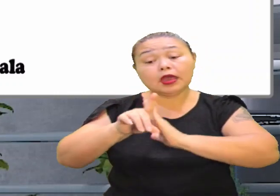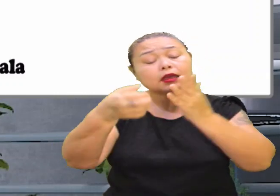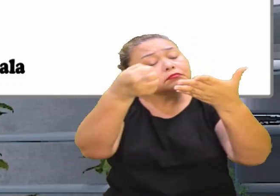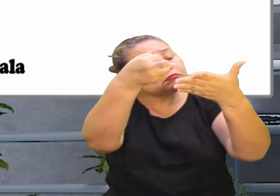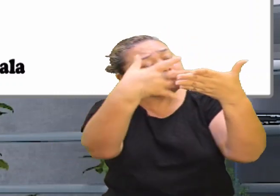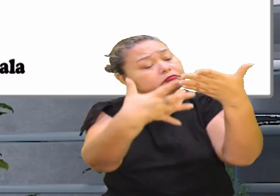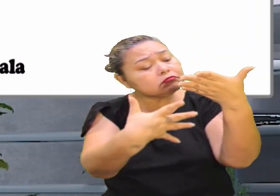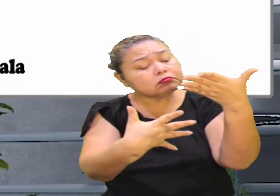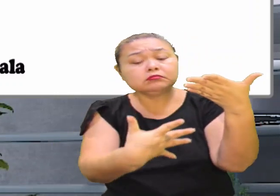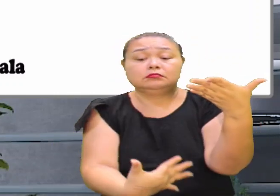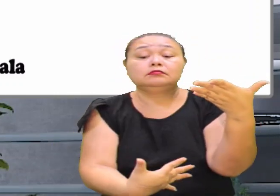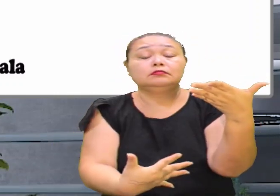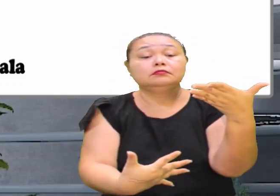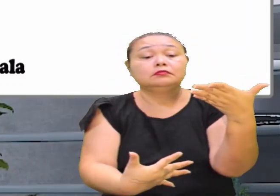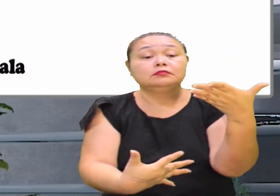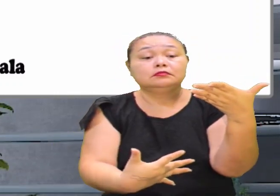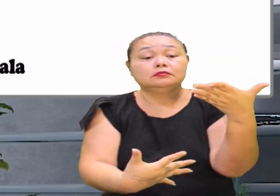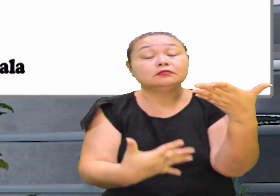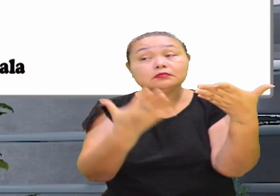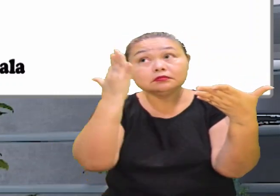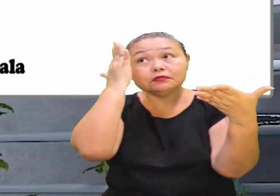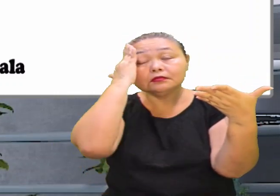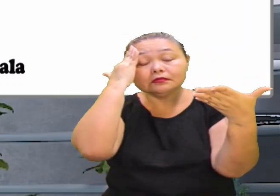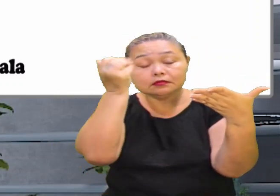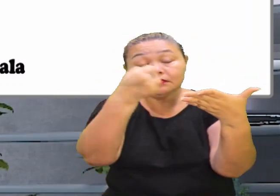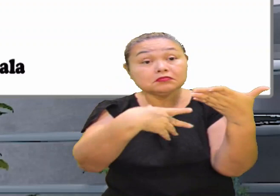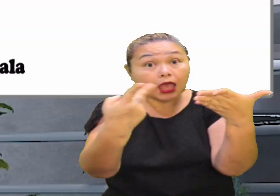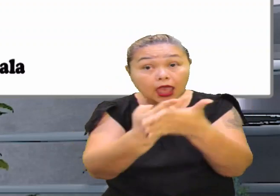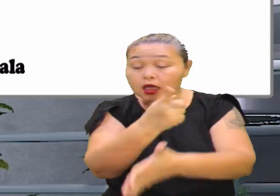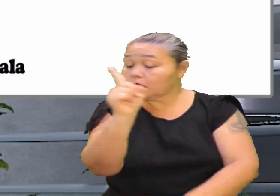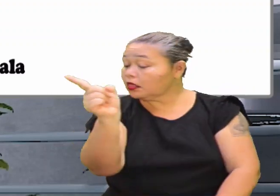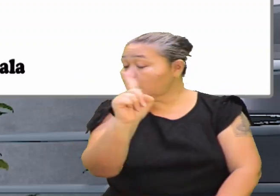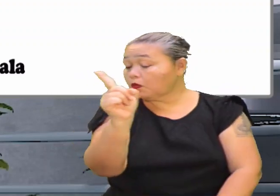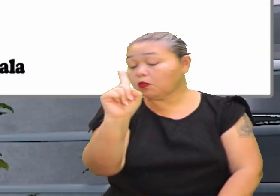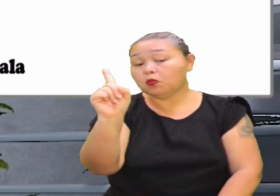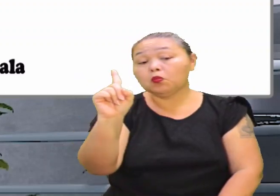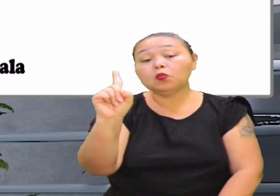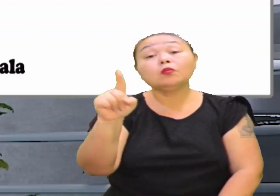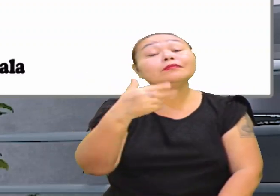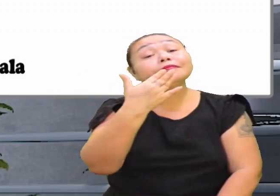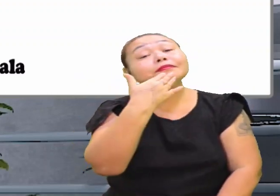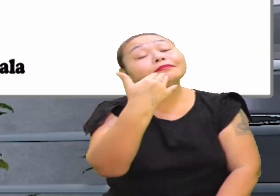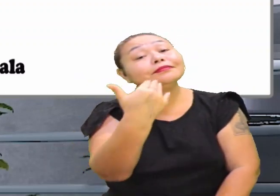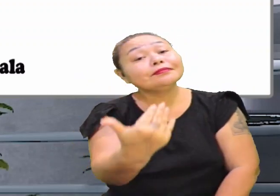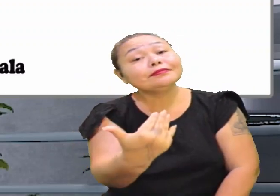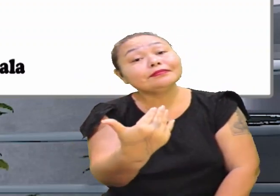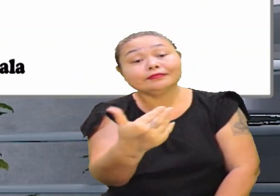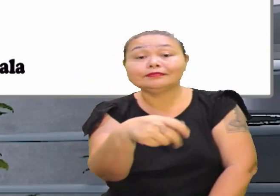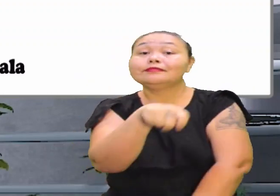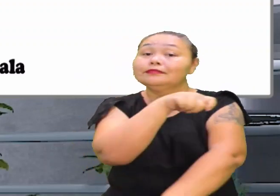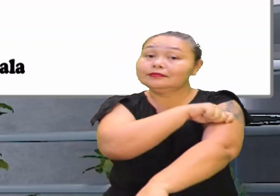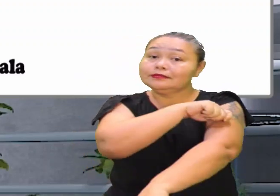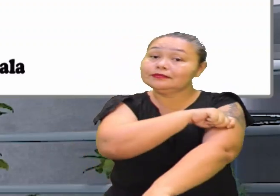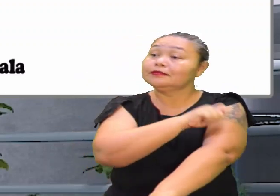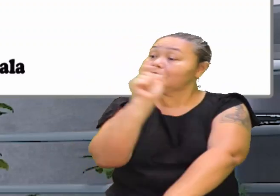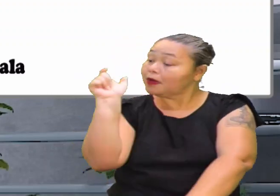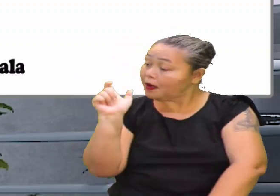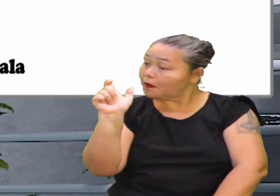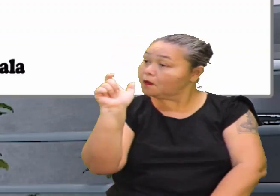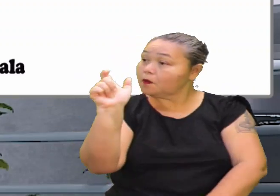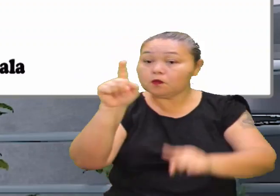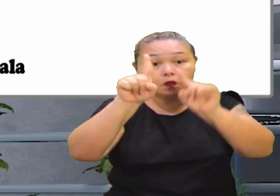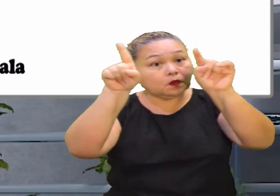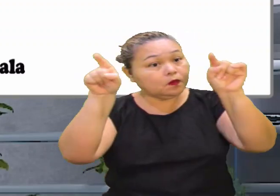surgido durante o processo de resposta. Ó, como é que nós vamos proceder agora? Muito simples.